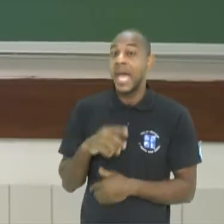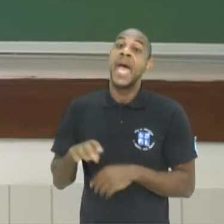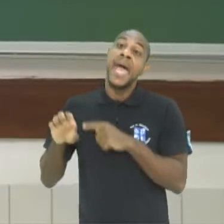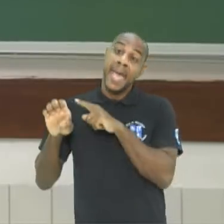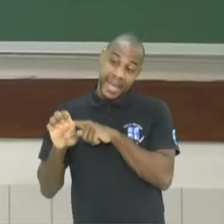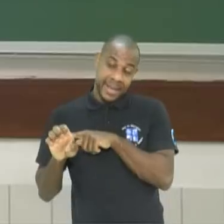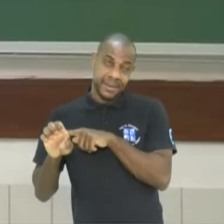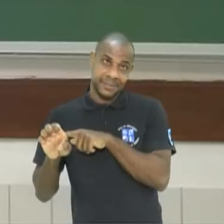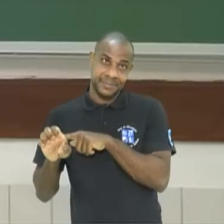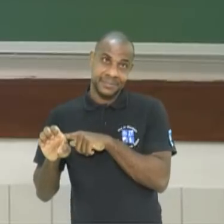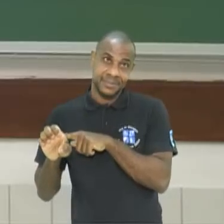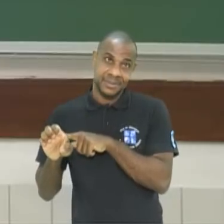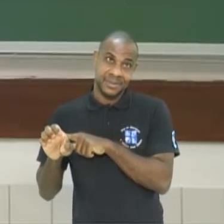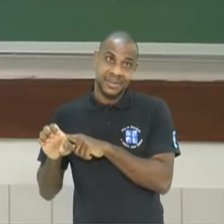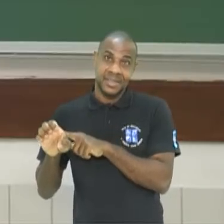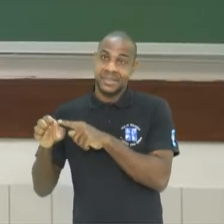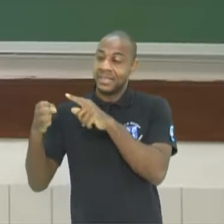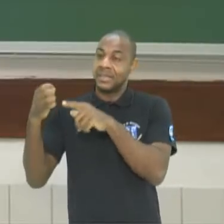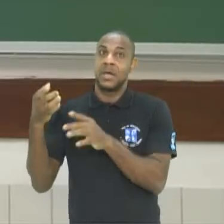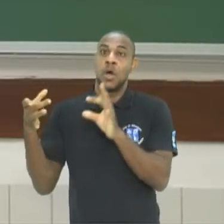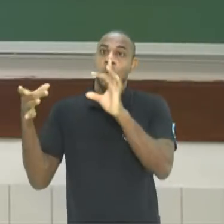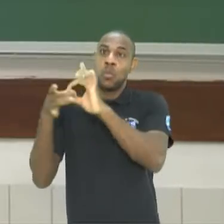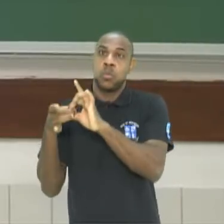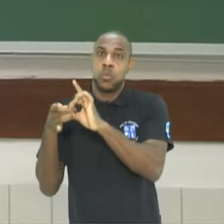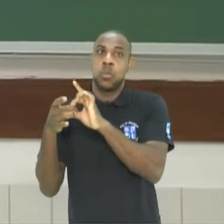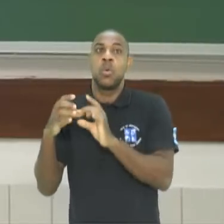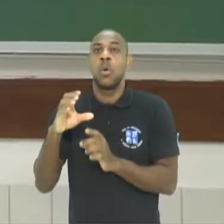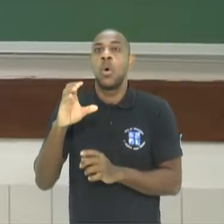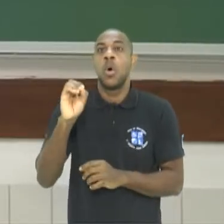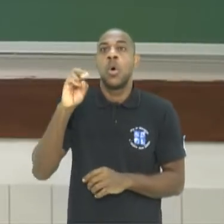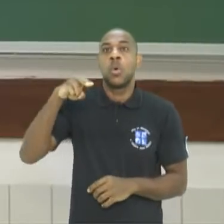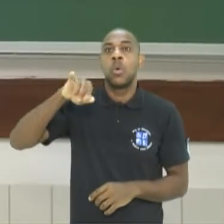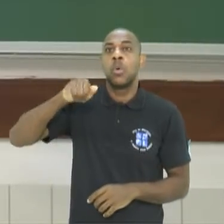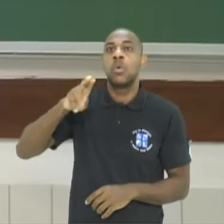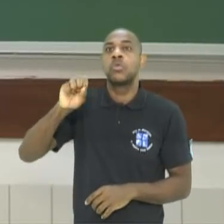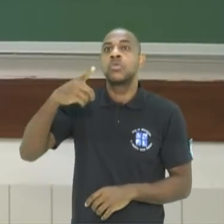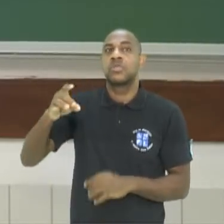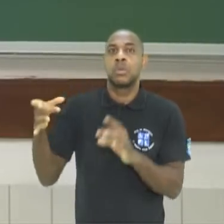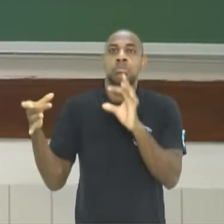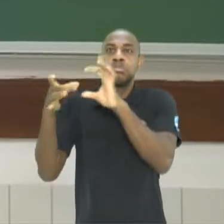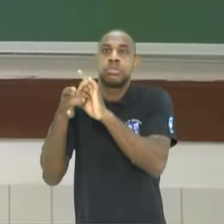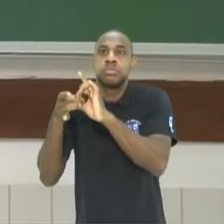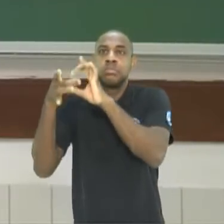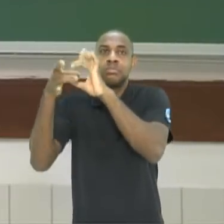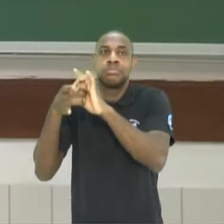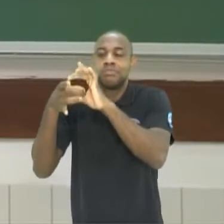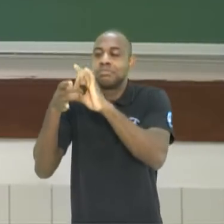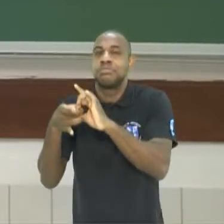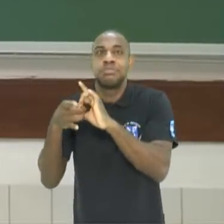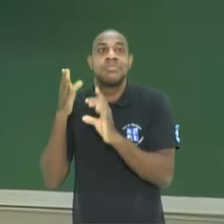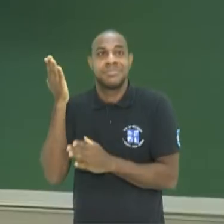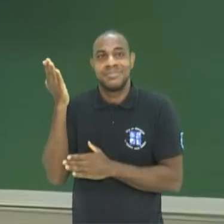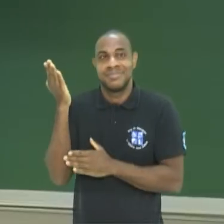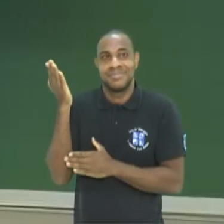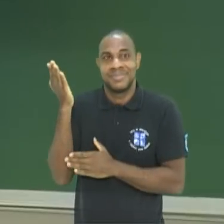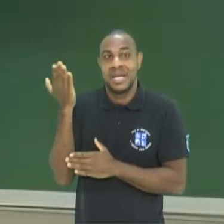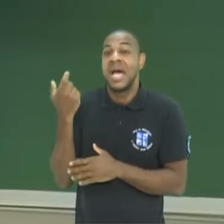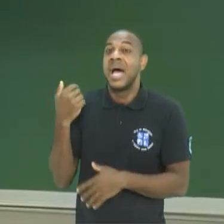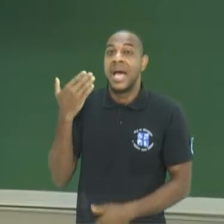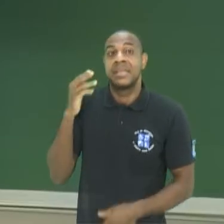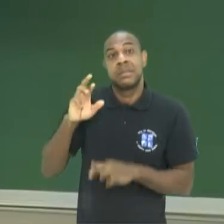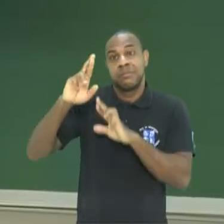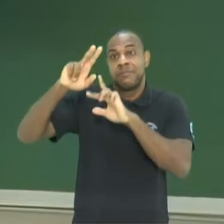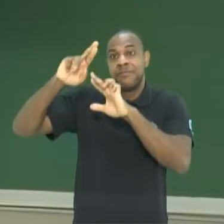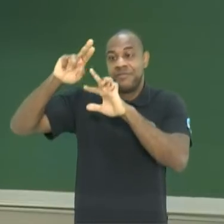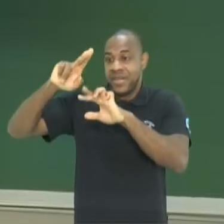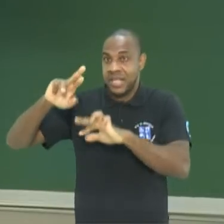tenho essas 3 conjunções ali, cada uma possui um sentido diferente. Por isso que é importante eu compreender quais